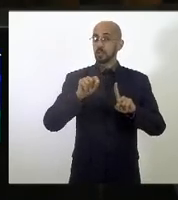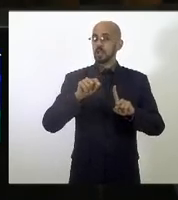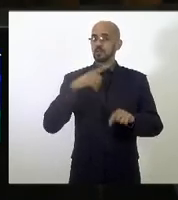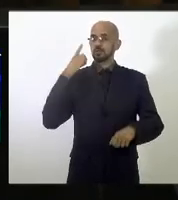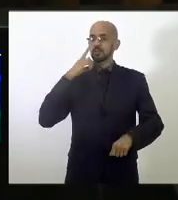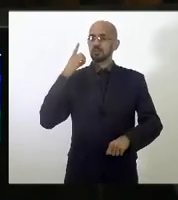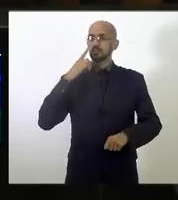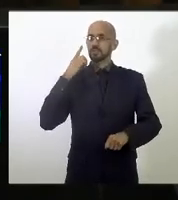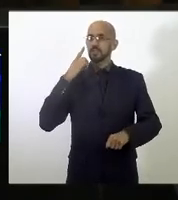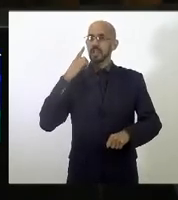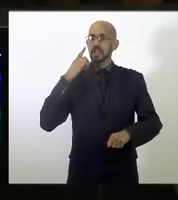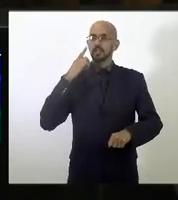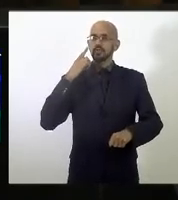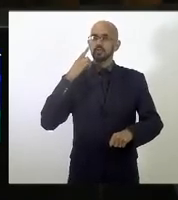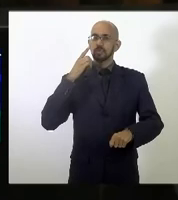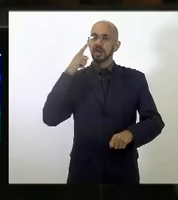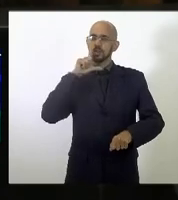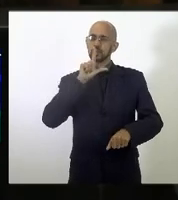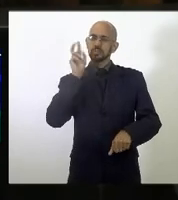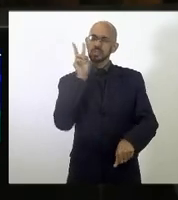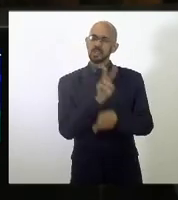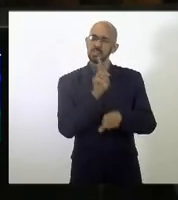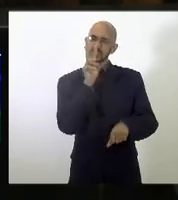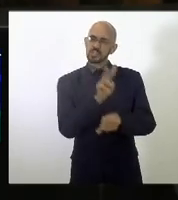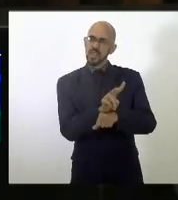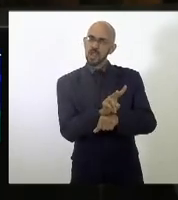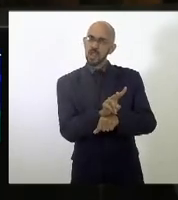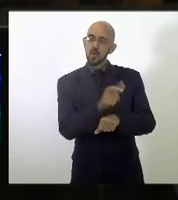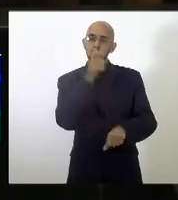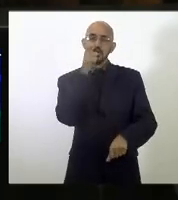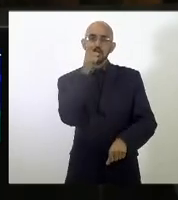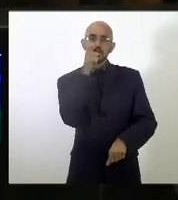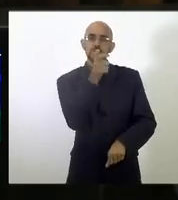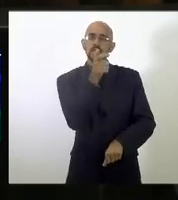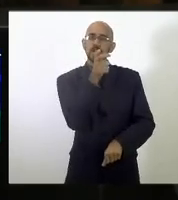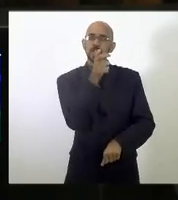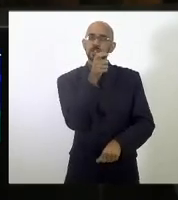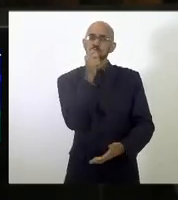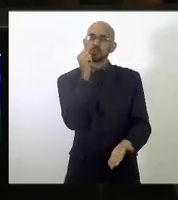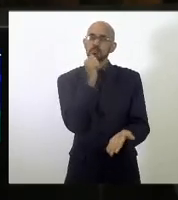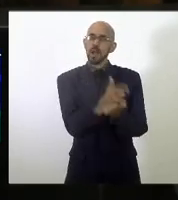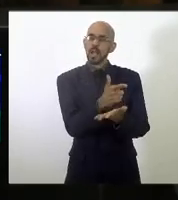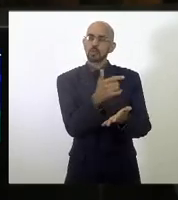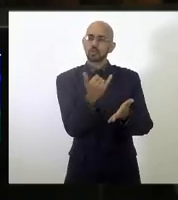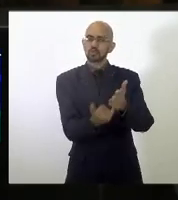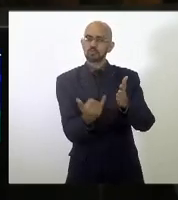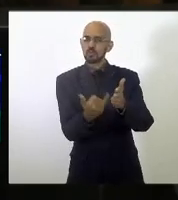esse plenário passe a salvaguardar os interesses do pagador de impostos.